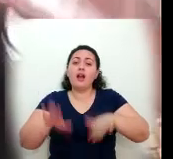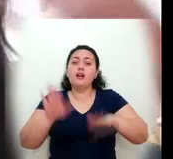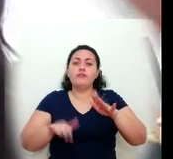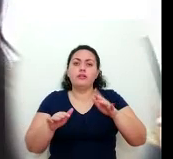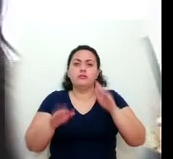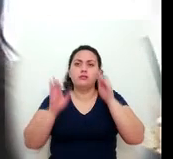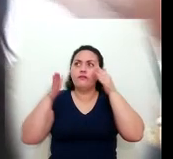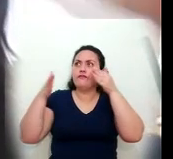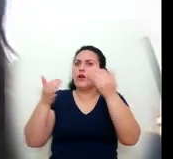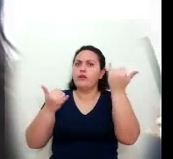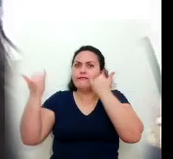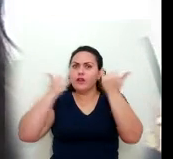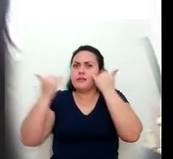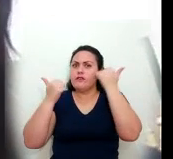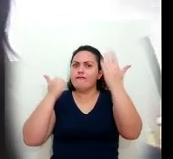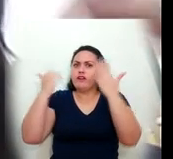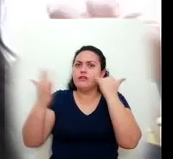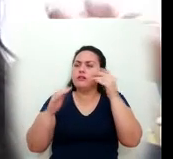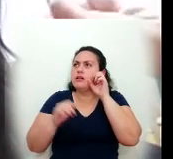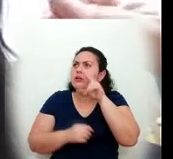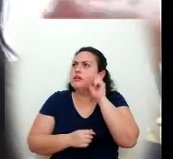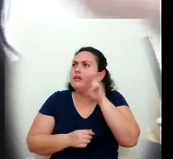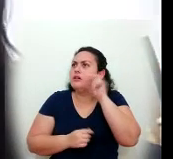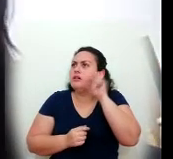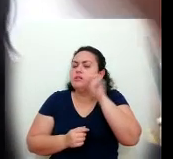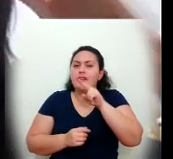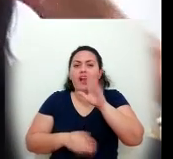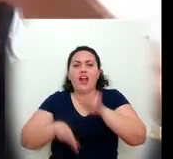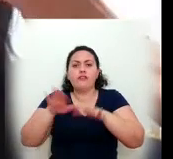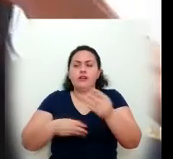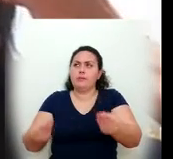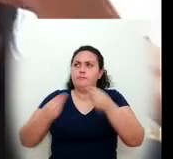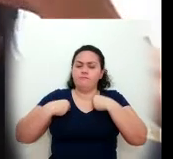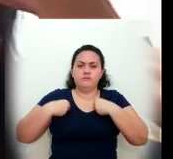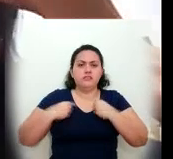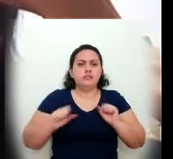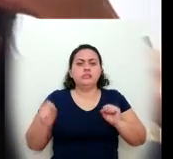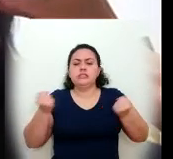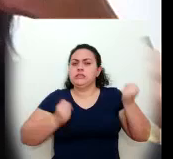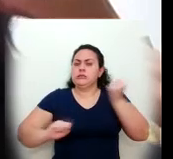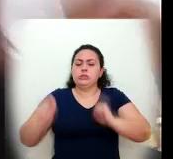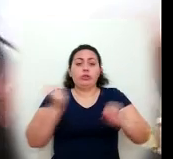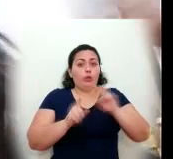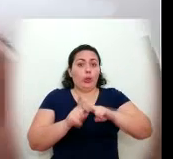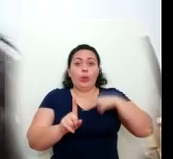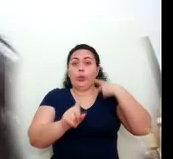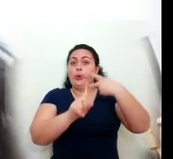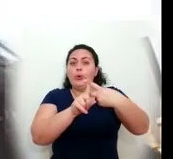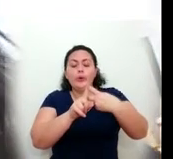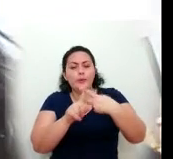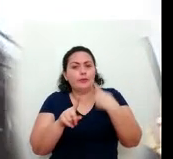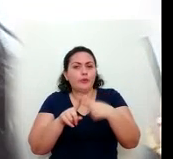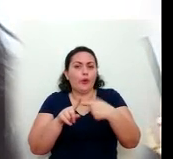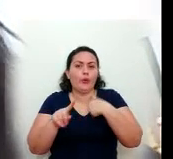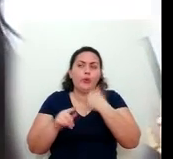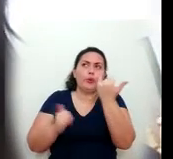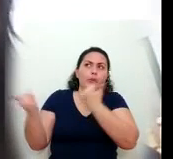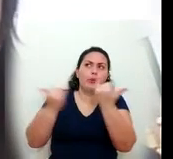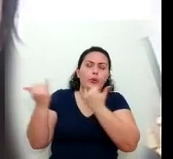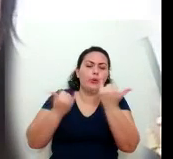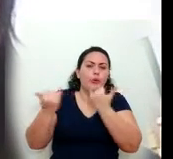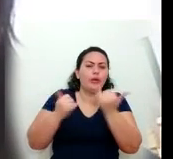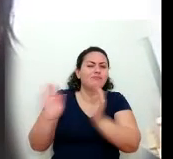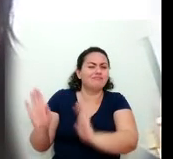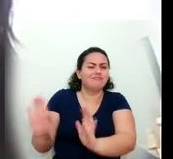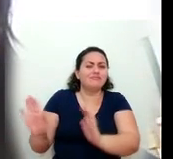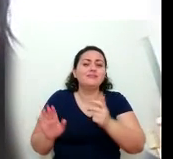com a cabeça, né? Muito na informação que está vindo lá de fora, né? Até nos gerando, às vezes, muito mais ansiedade, né, do que o